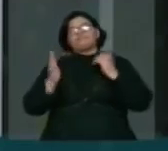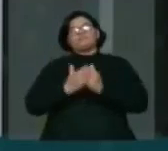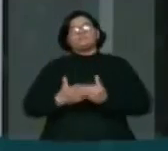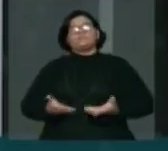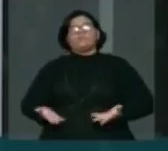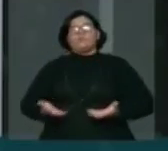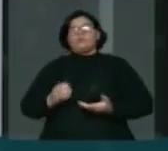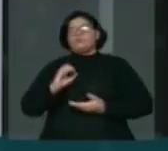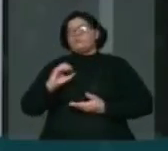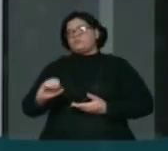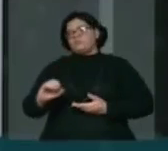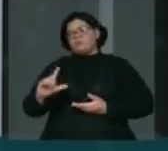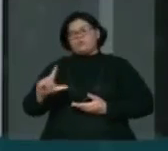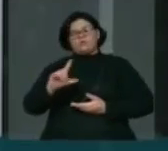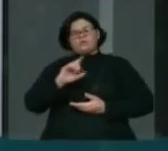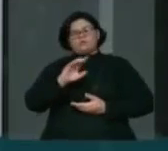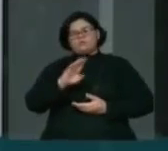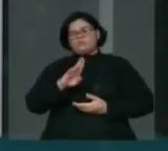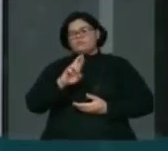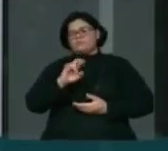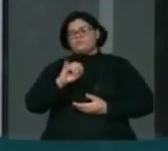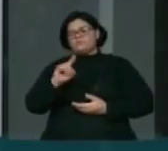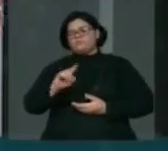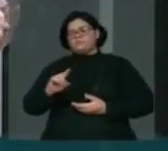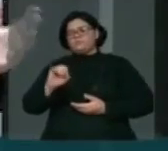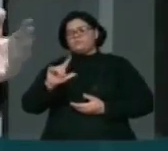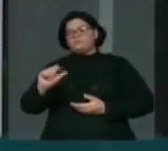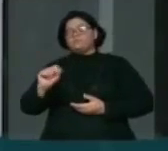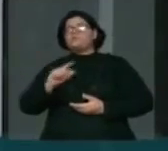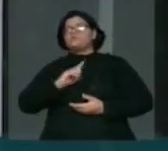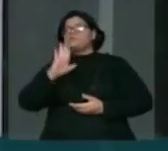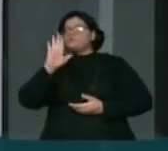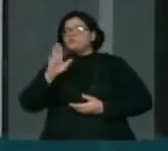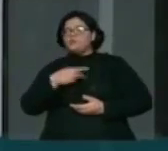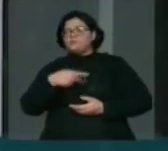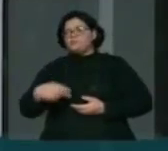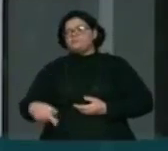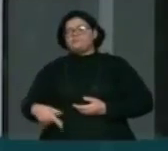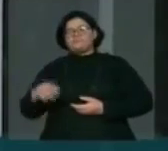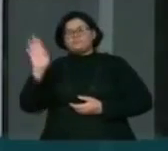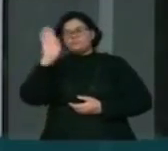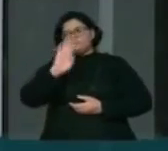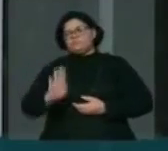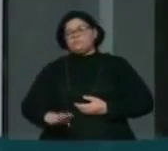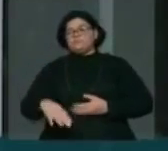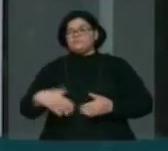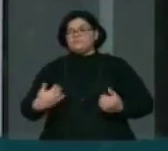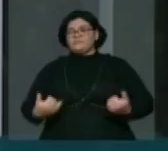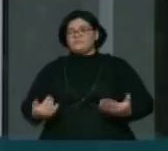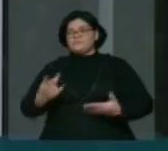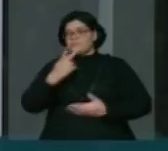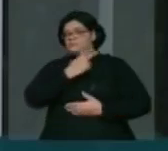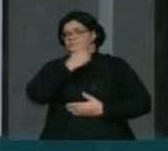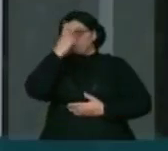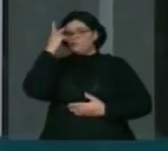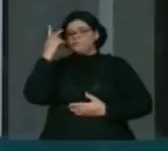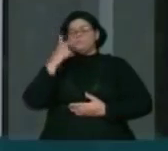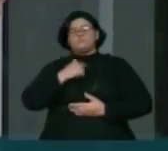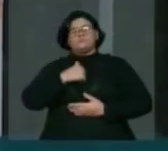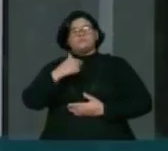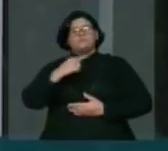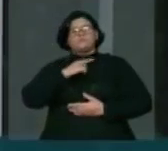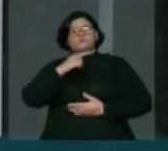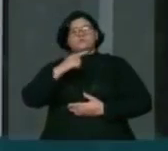certamente o Brizola teria sido eleito presidente da República. E, no entanto, ele não foi. Então, é um personagem que eu tenho,